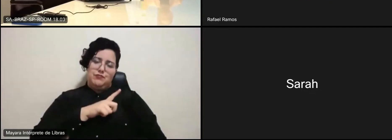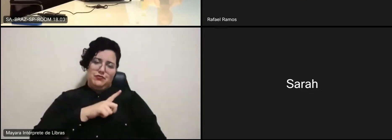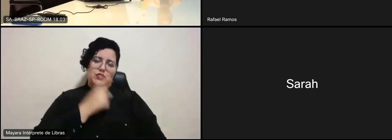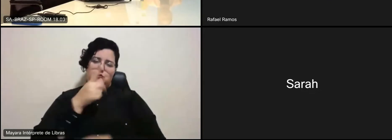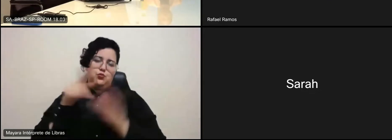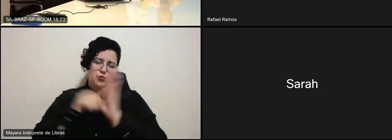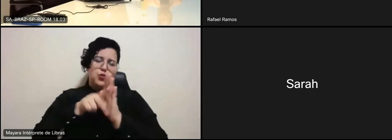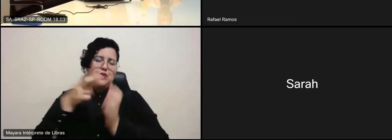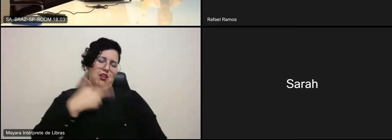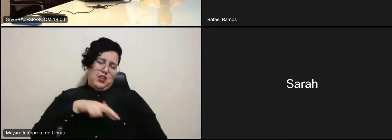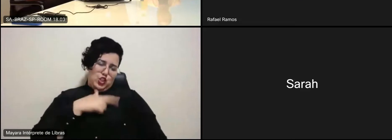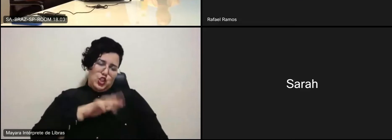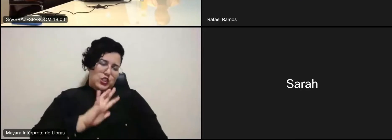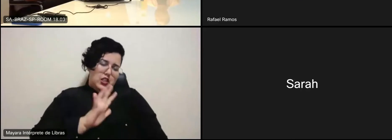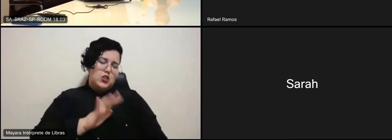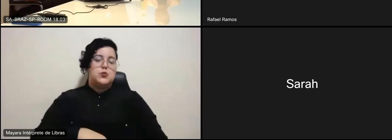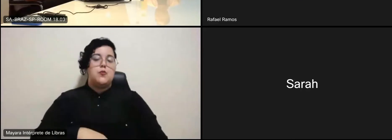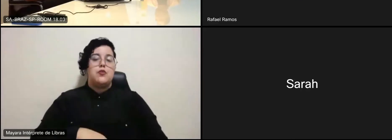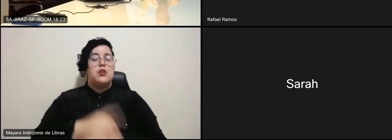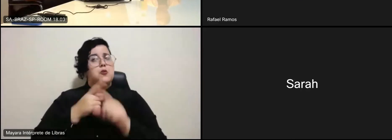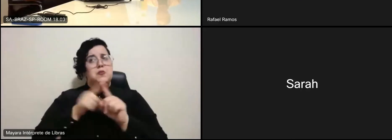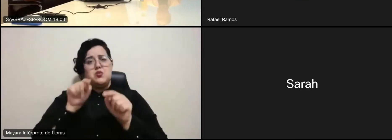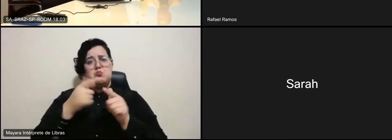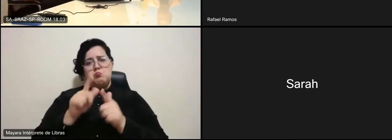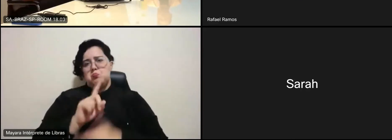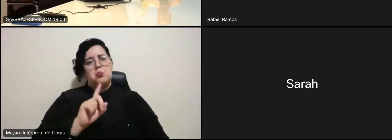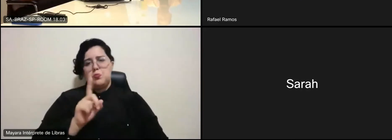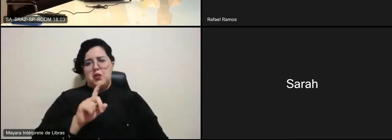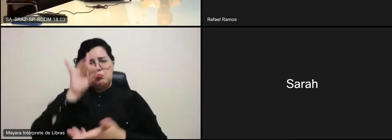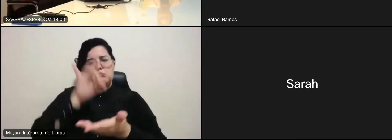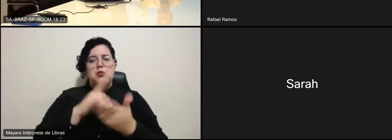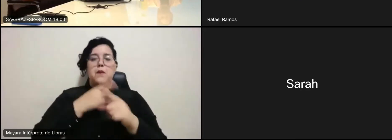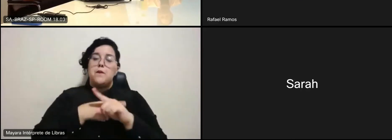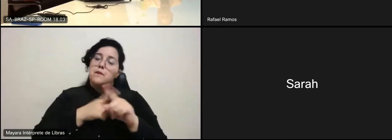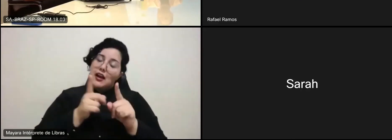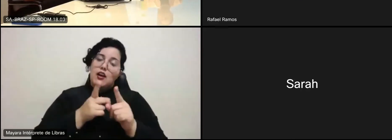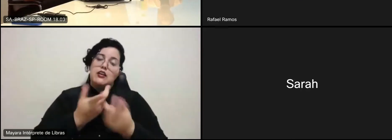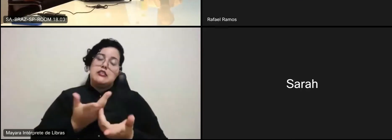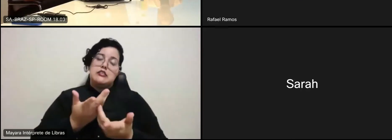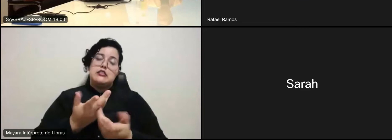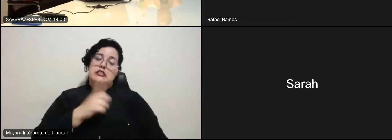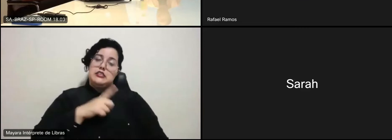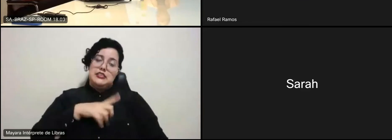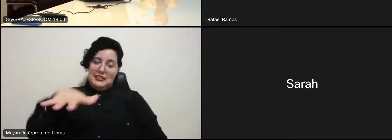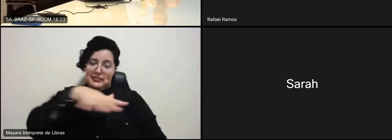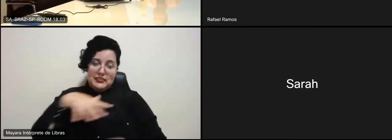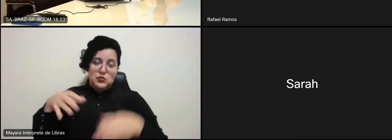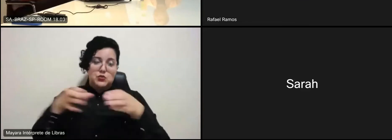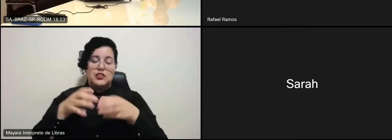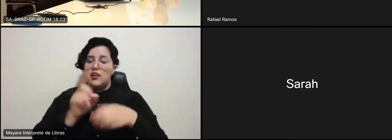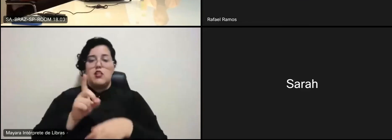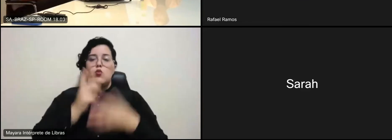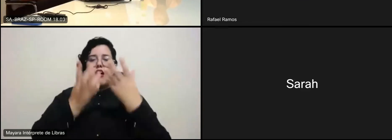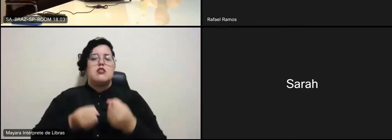religião em específico, não que isso tenha algum ponto, né, real, mas de alguma forma essa comunidade não aceitava a